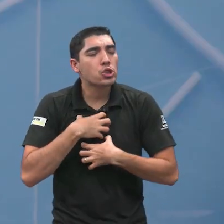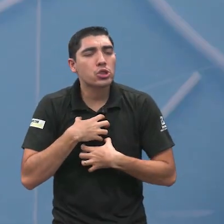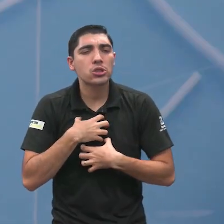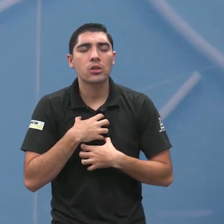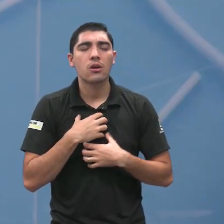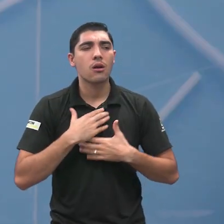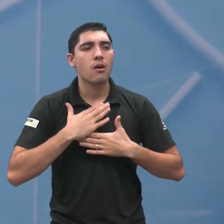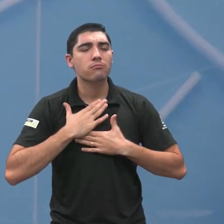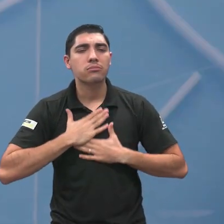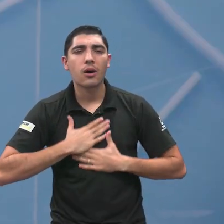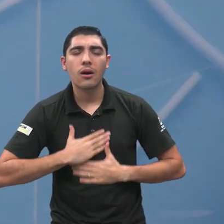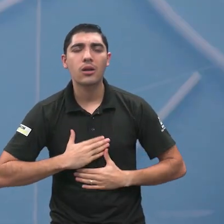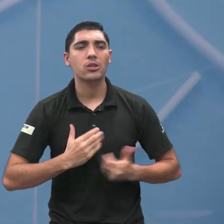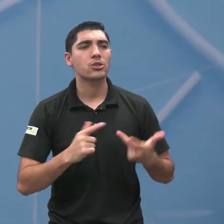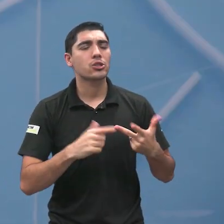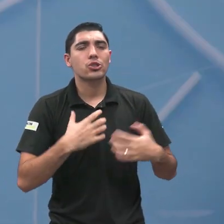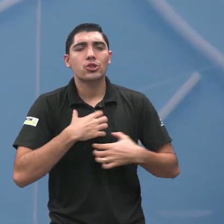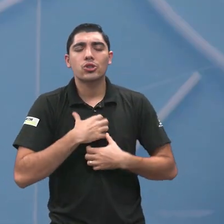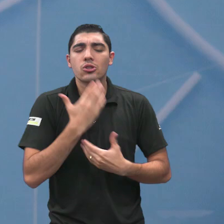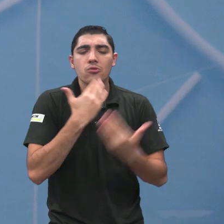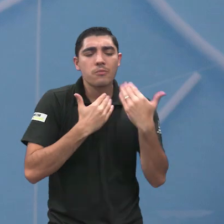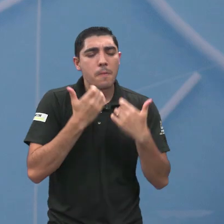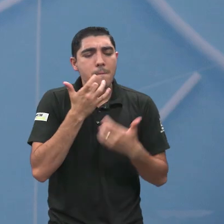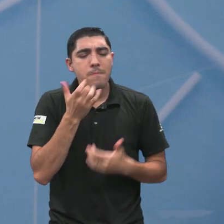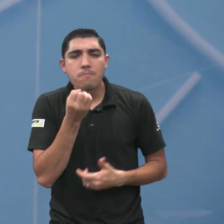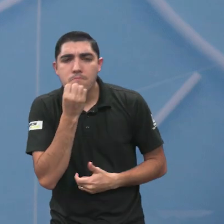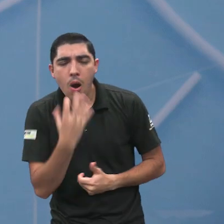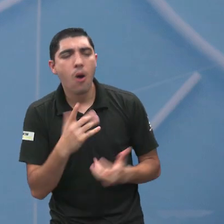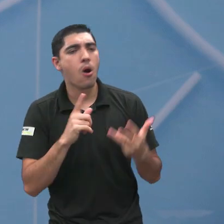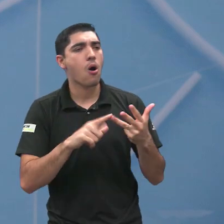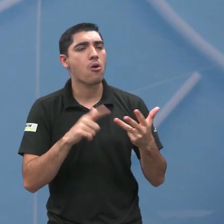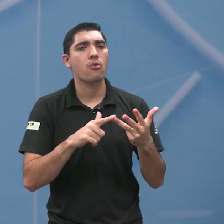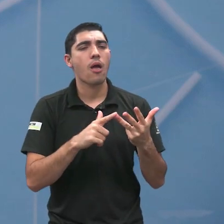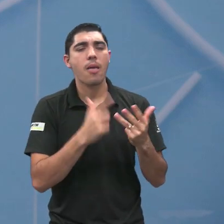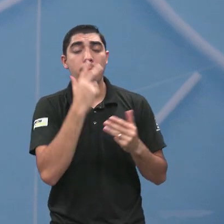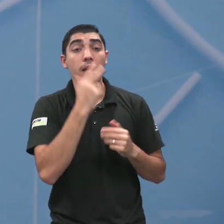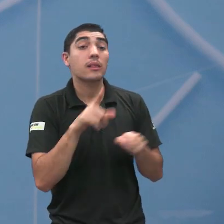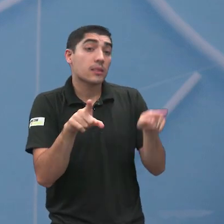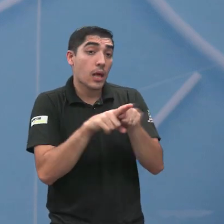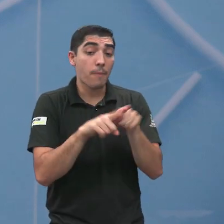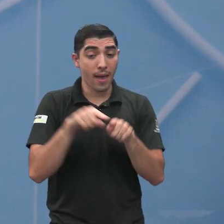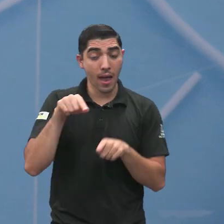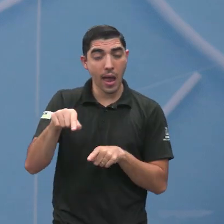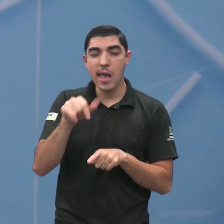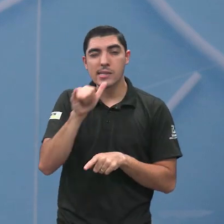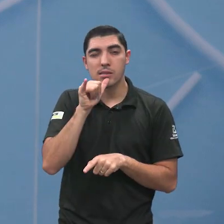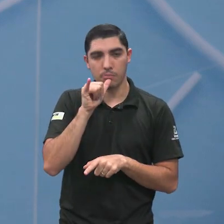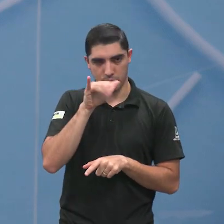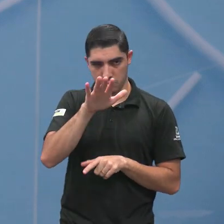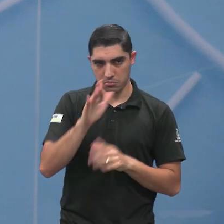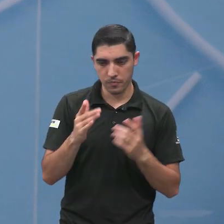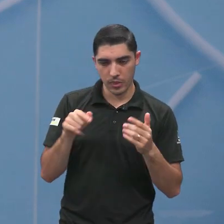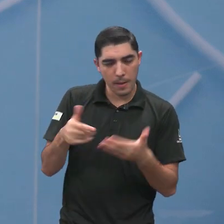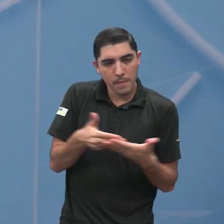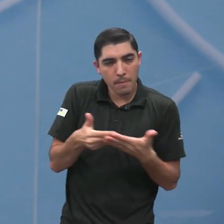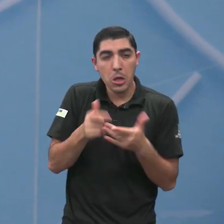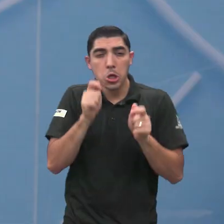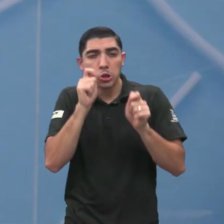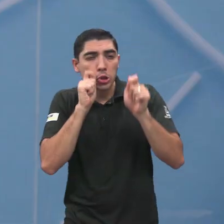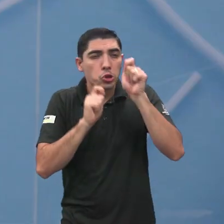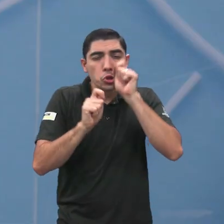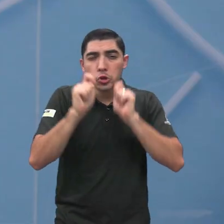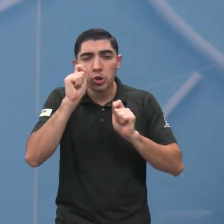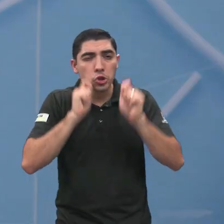segurada, aquecida, alimentada, quanto também um amparo já psicológico. Por exemplo, a criança chora, ela não entende o que é